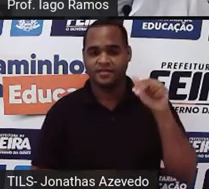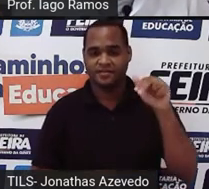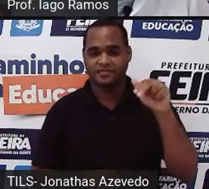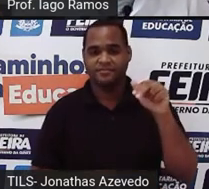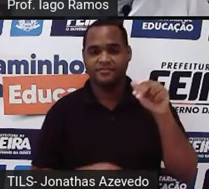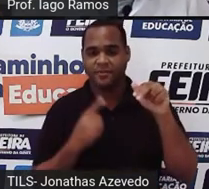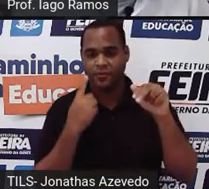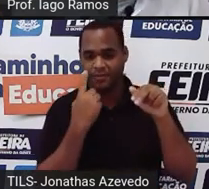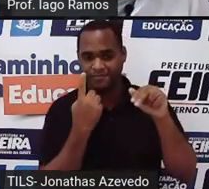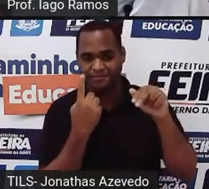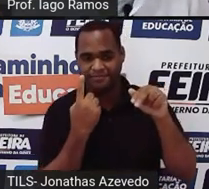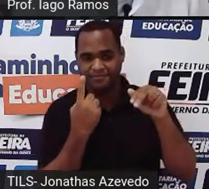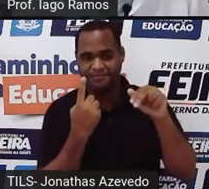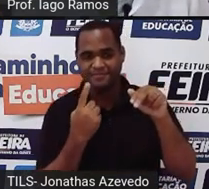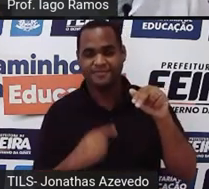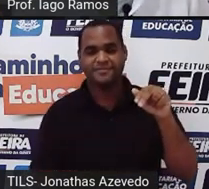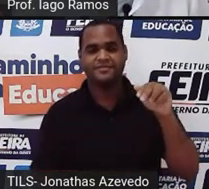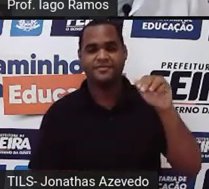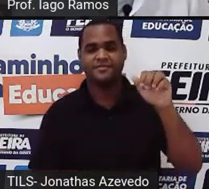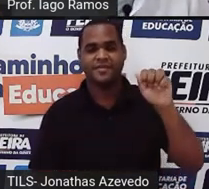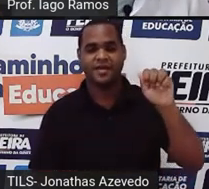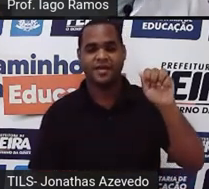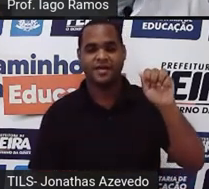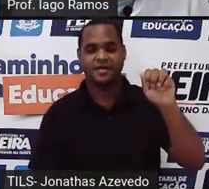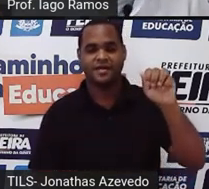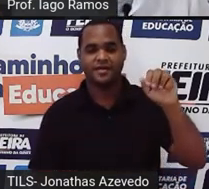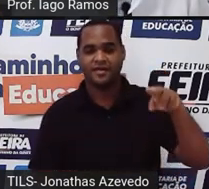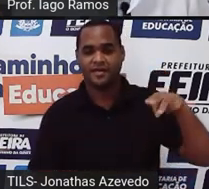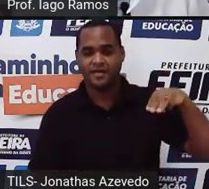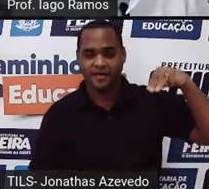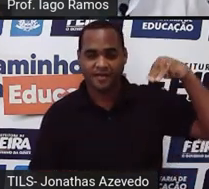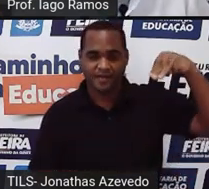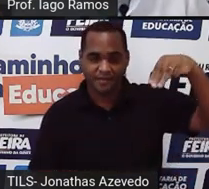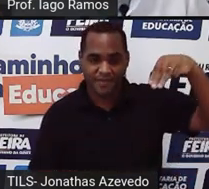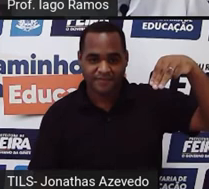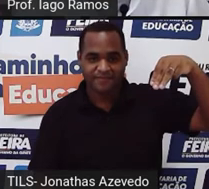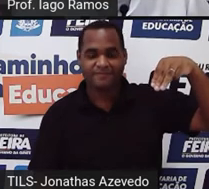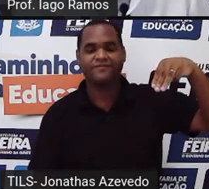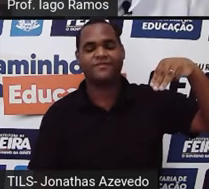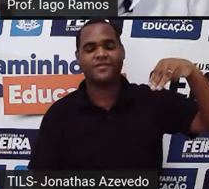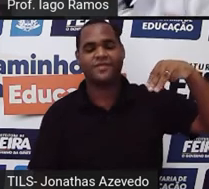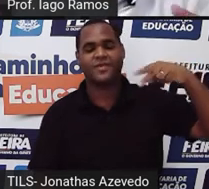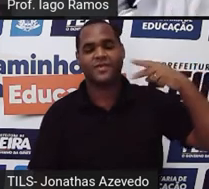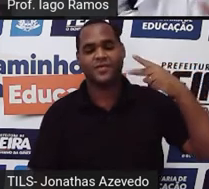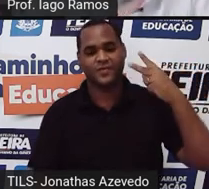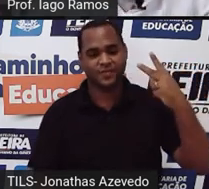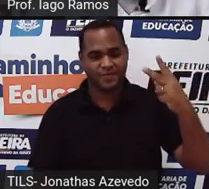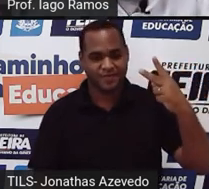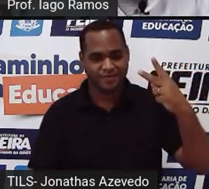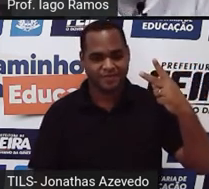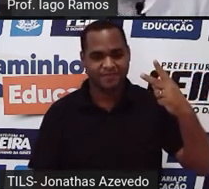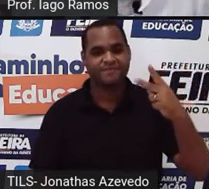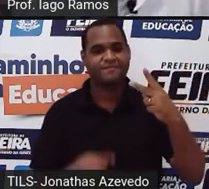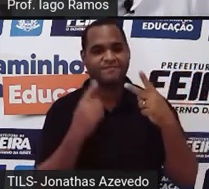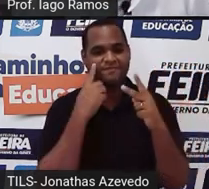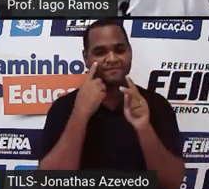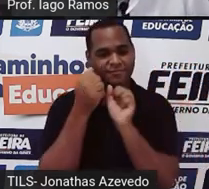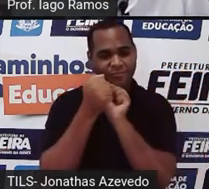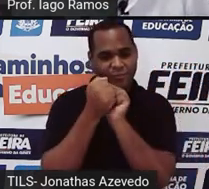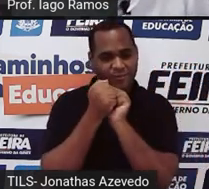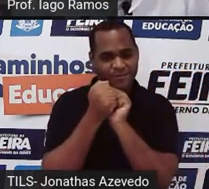uma potência e esse a elevado a n está elevado a m. Então, é uma potência dentro de